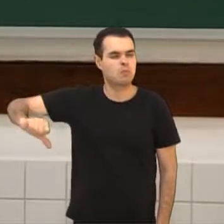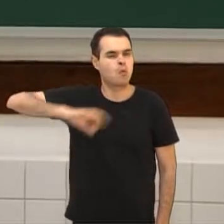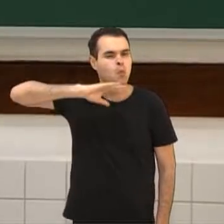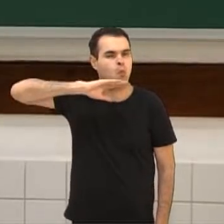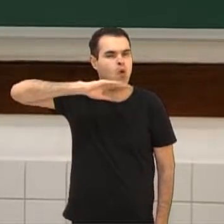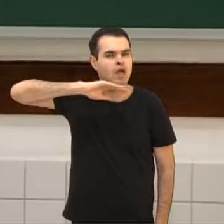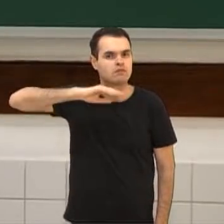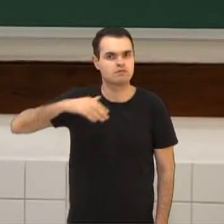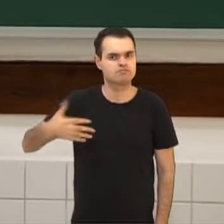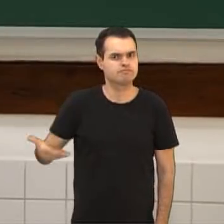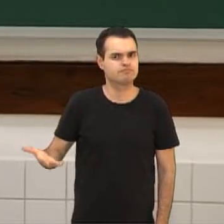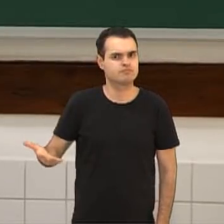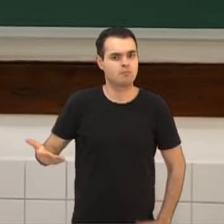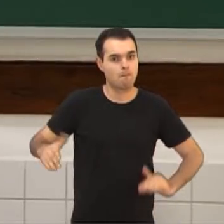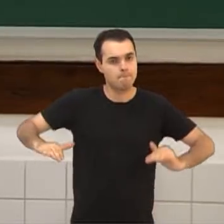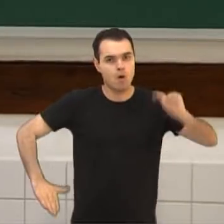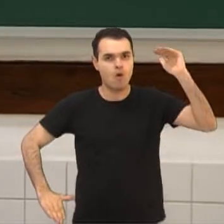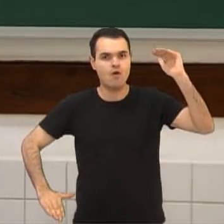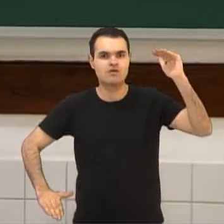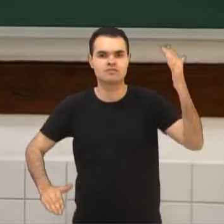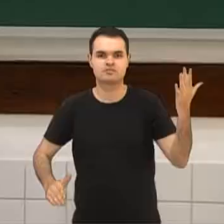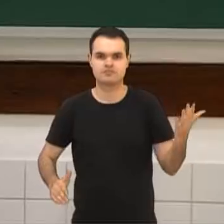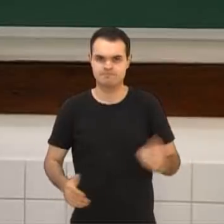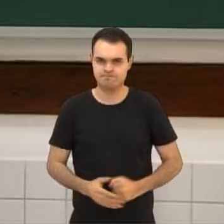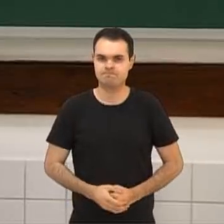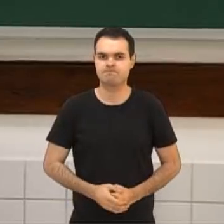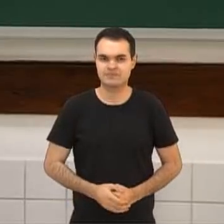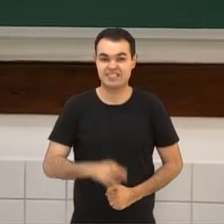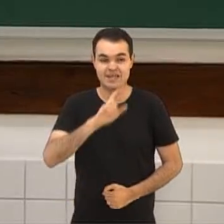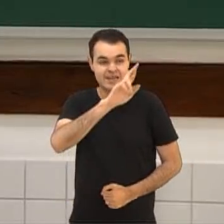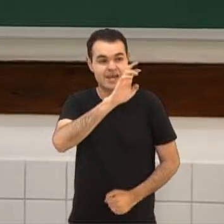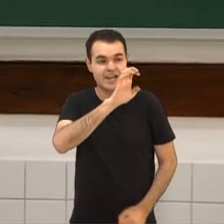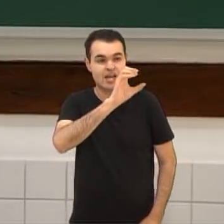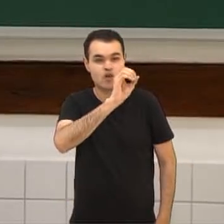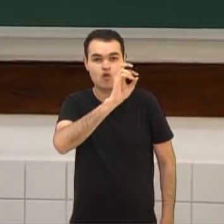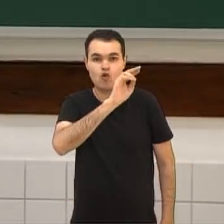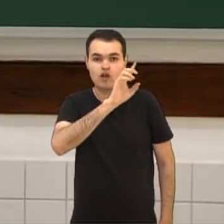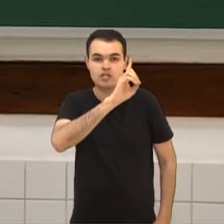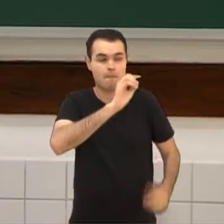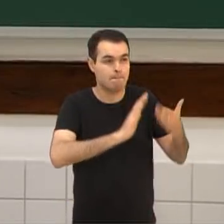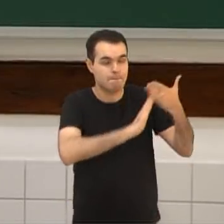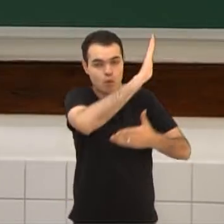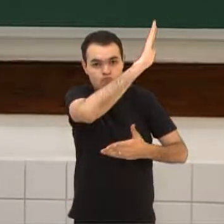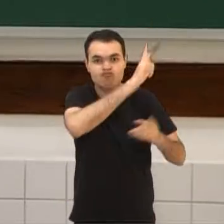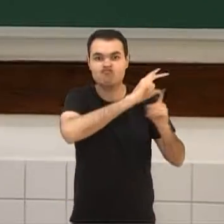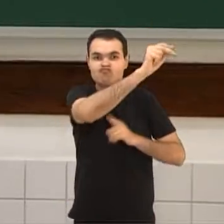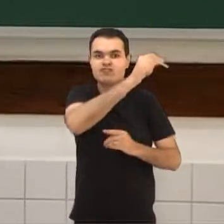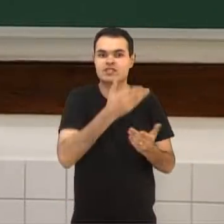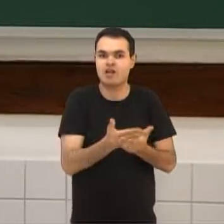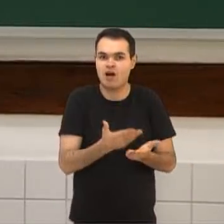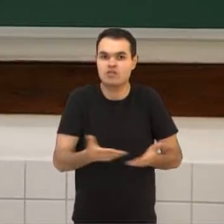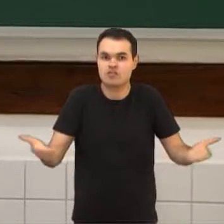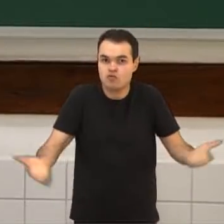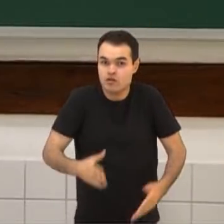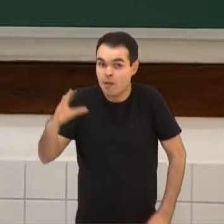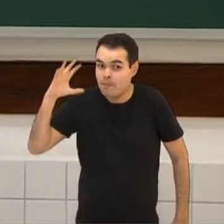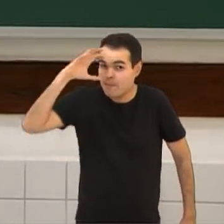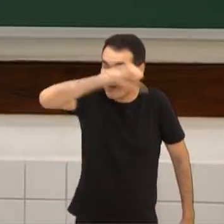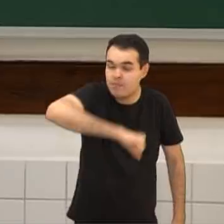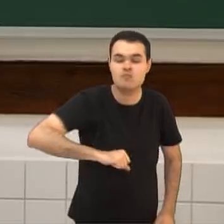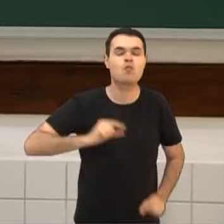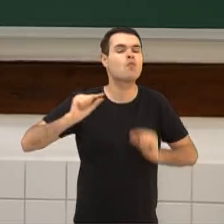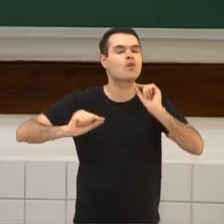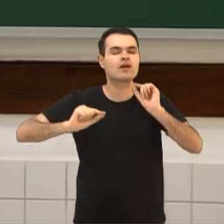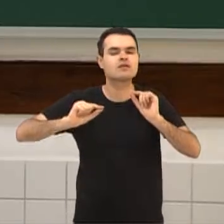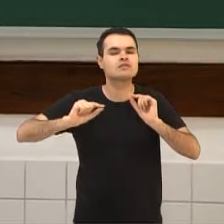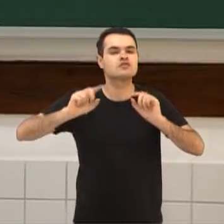ruim ou péssimo. Aprovação popular recorde, então. Na aula de hoje, nós aprendemos um pouco